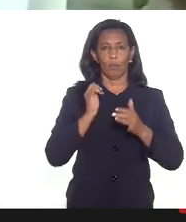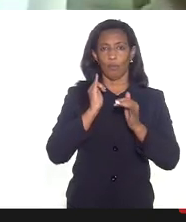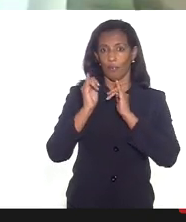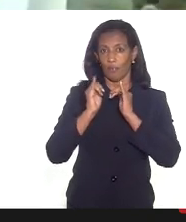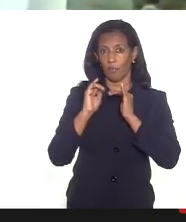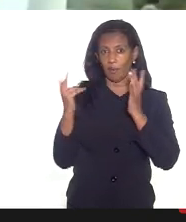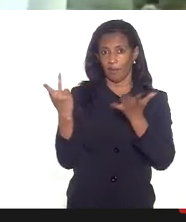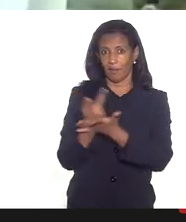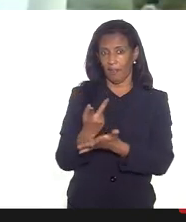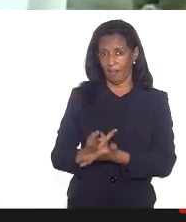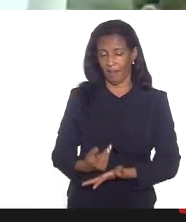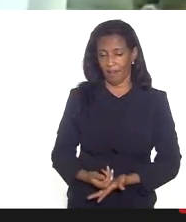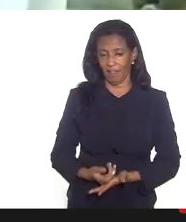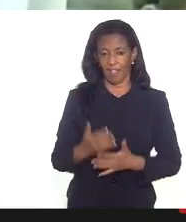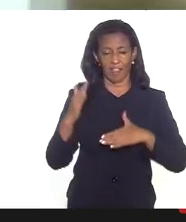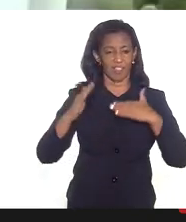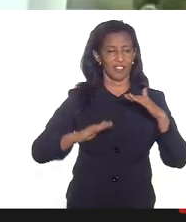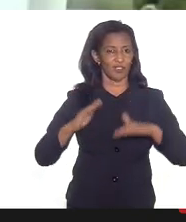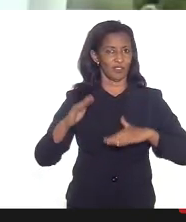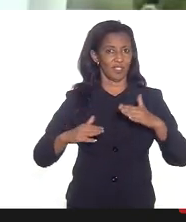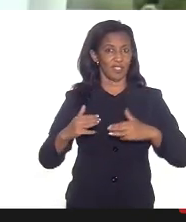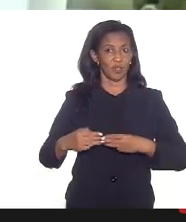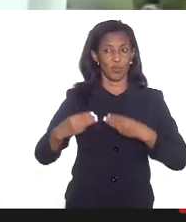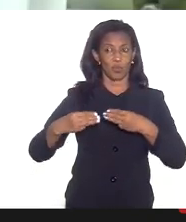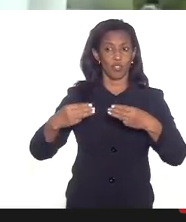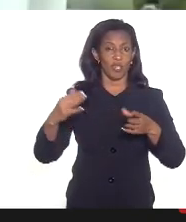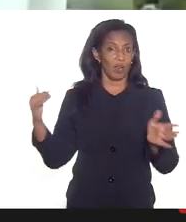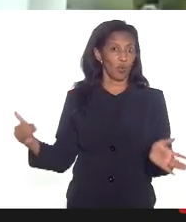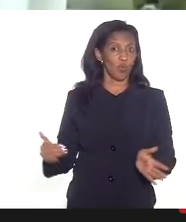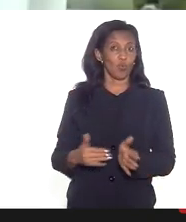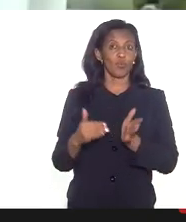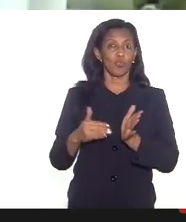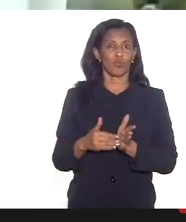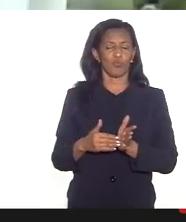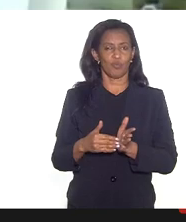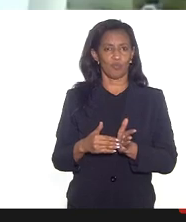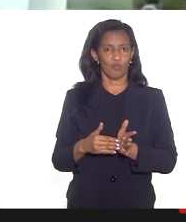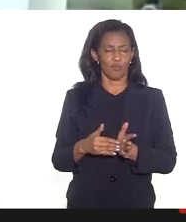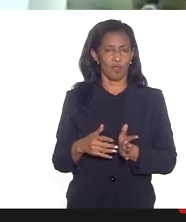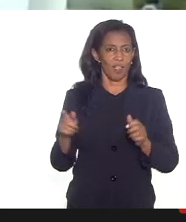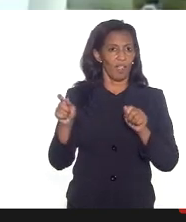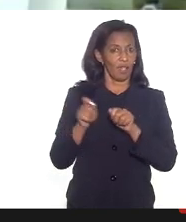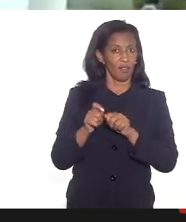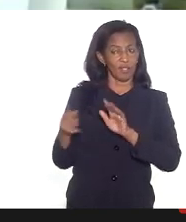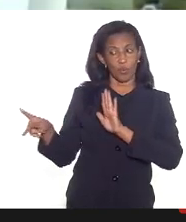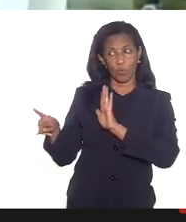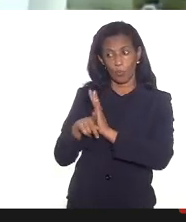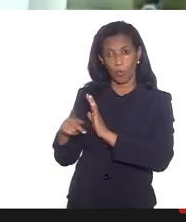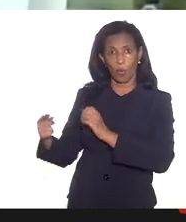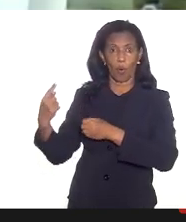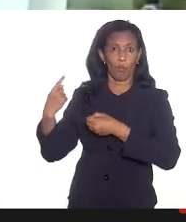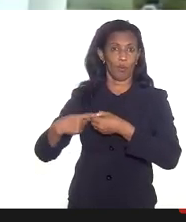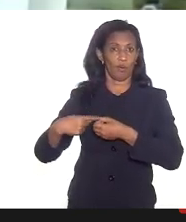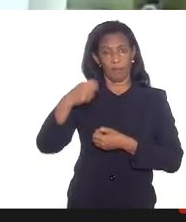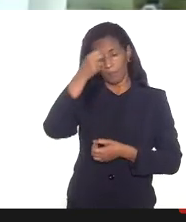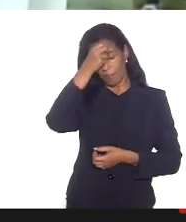retrógrado é minha Às vezes o ministério é o último abre o que a o próprio município